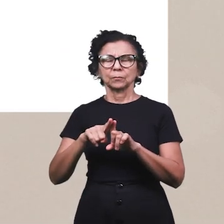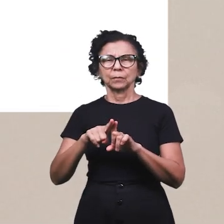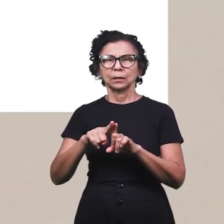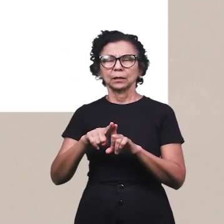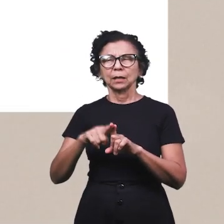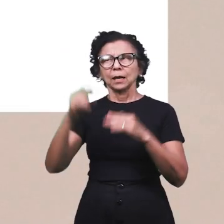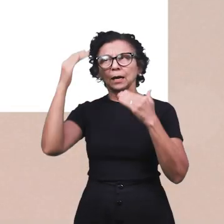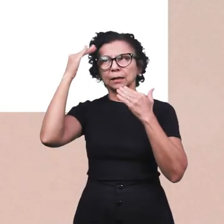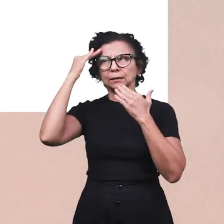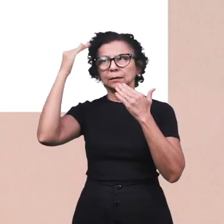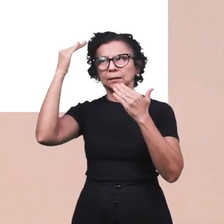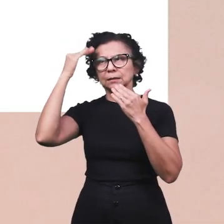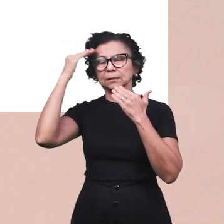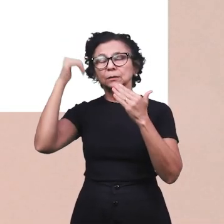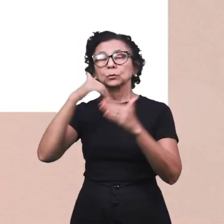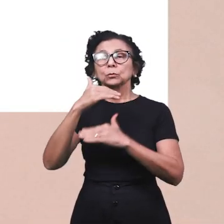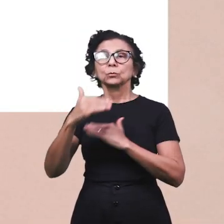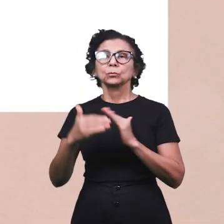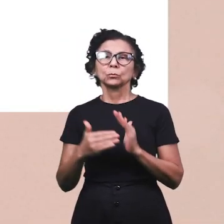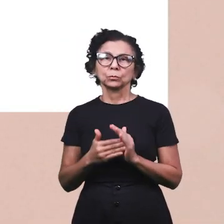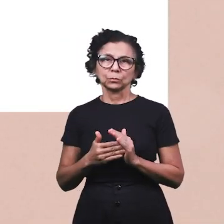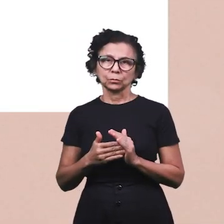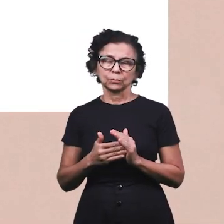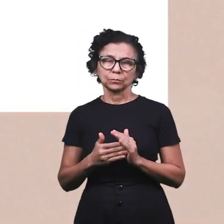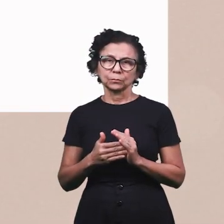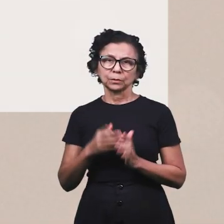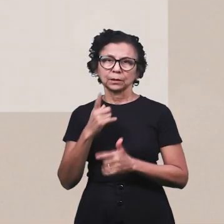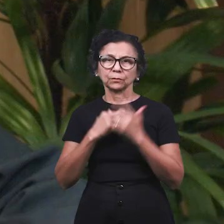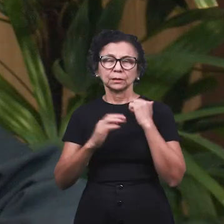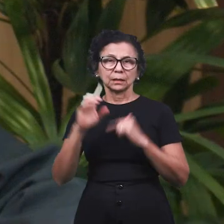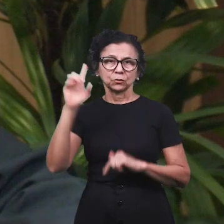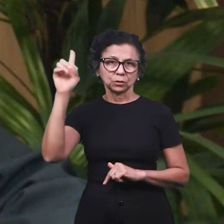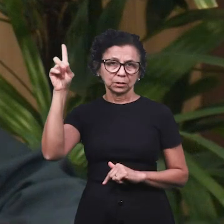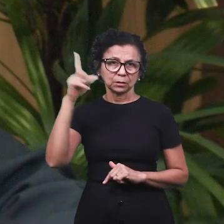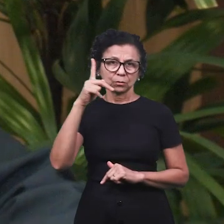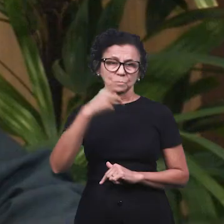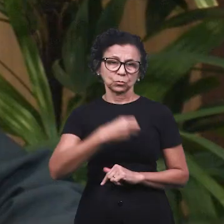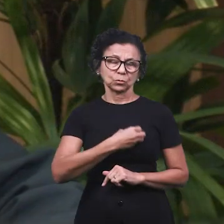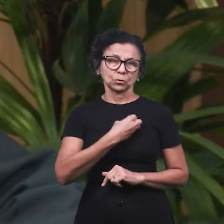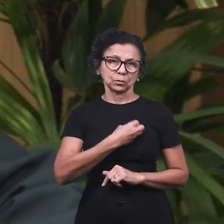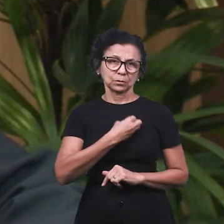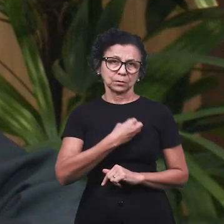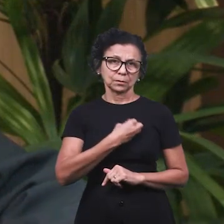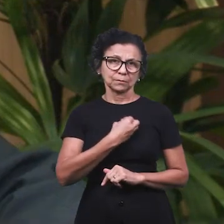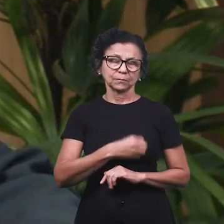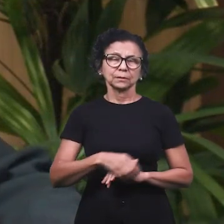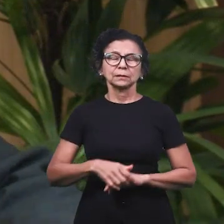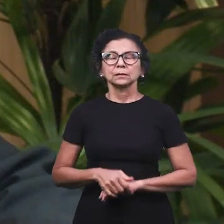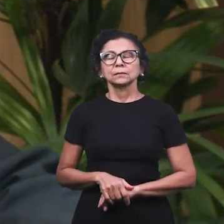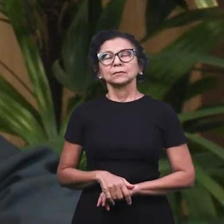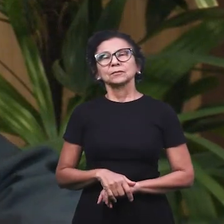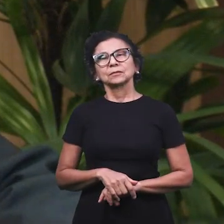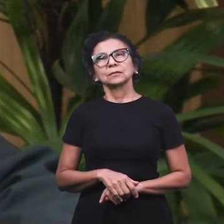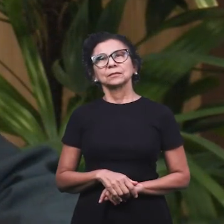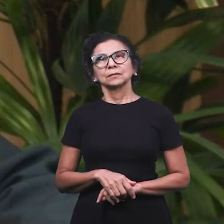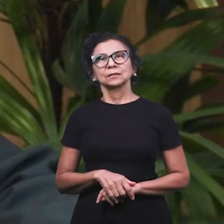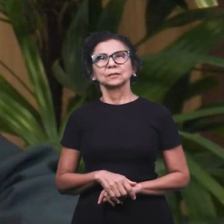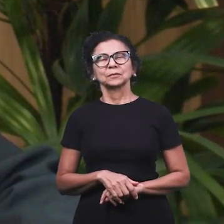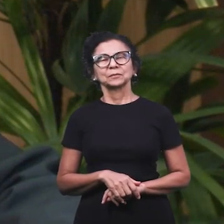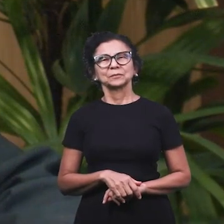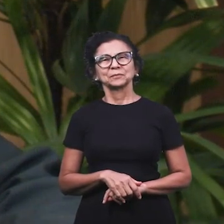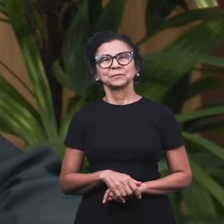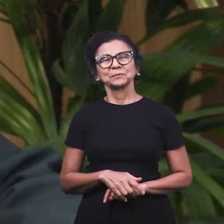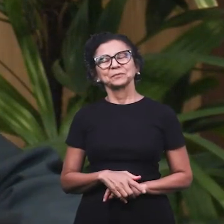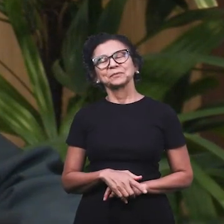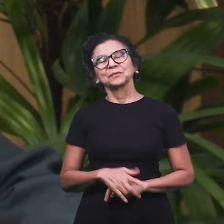essa é a vontade de Deus em Cristo Jesus para convosco. Então você está cumprindo a vontade do Senhor para a sua